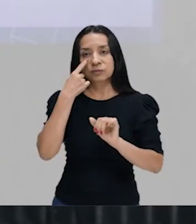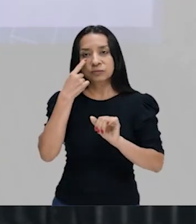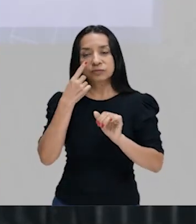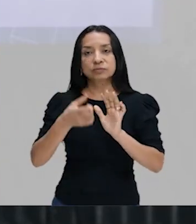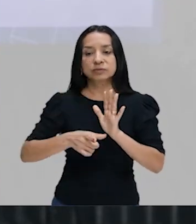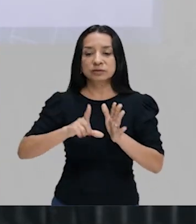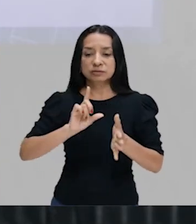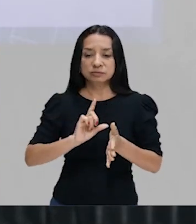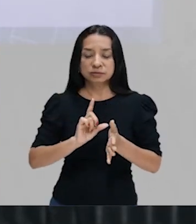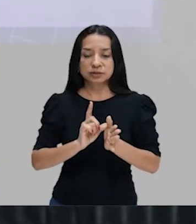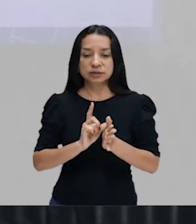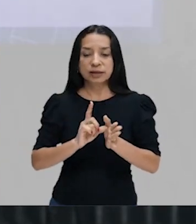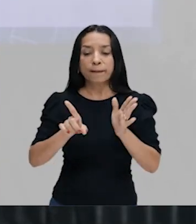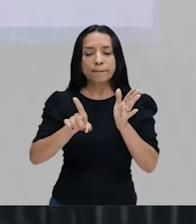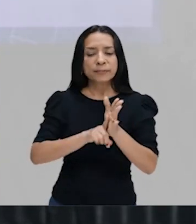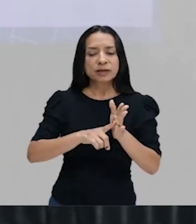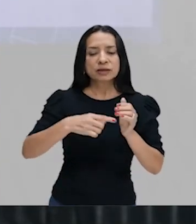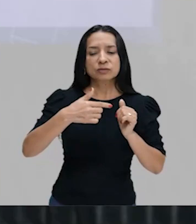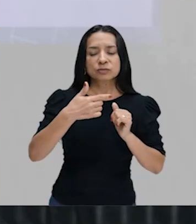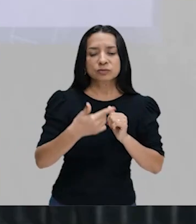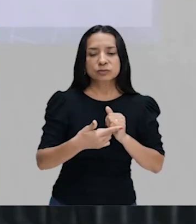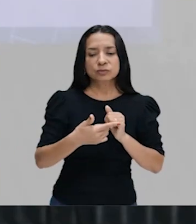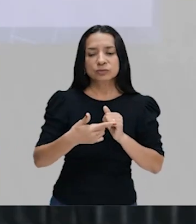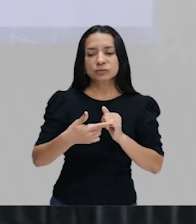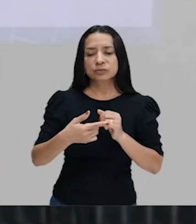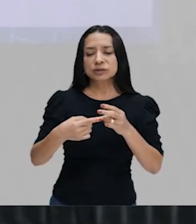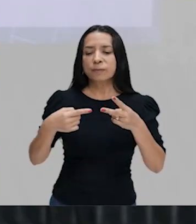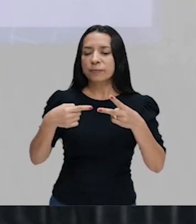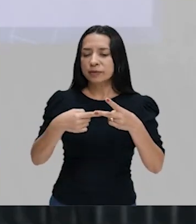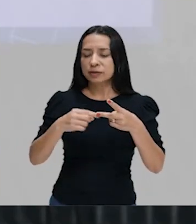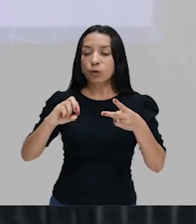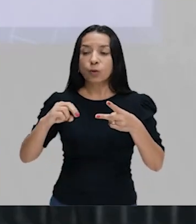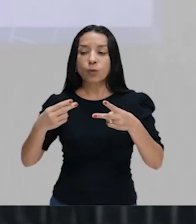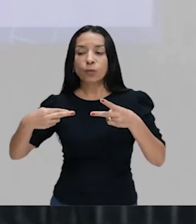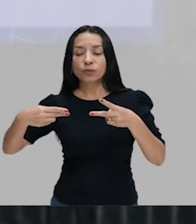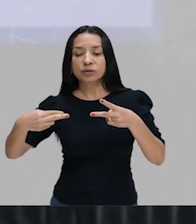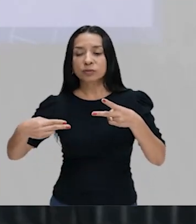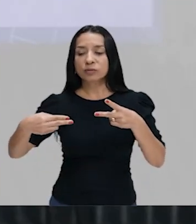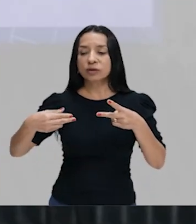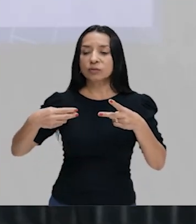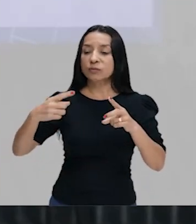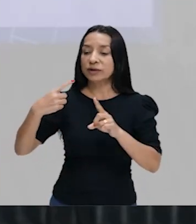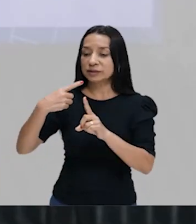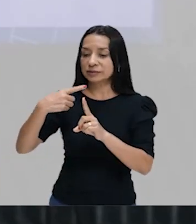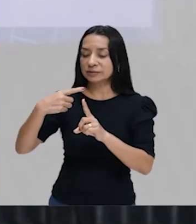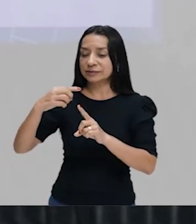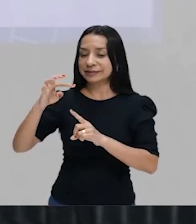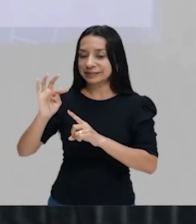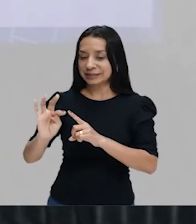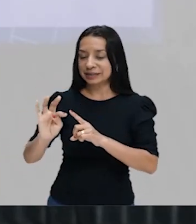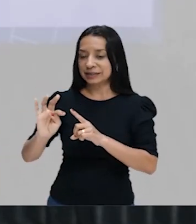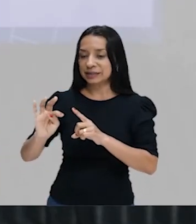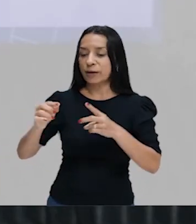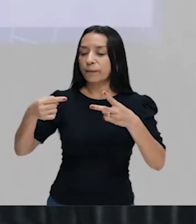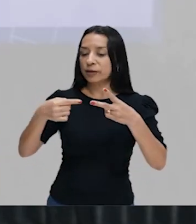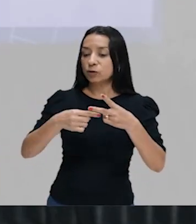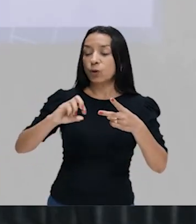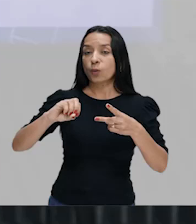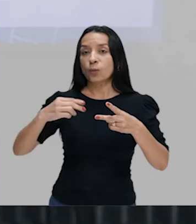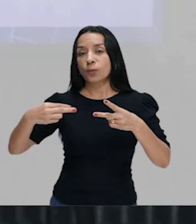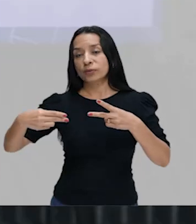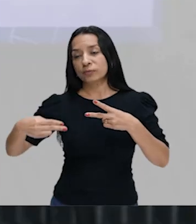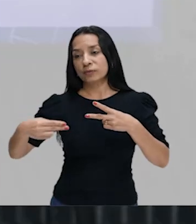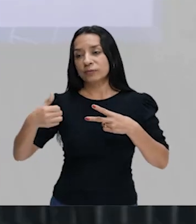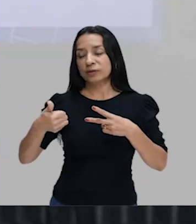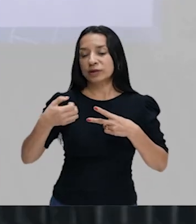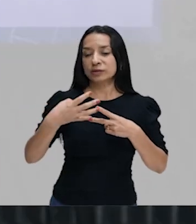ainda há pouco, menos 2, menor ou igual a t, menor ou igual a 14, essa aqui também, que é a representação na